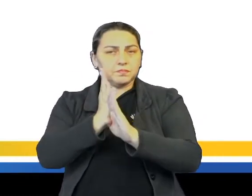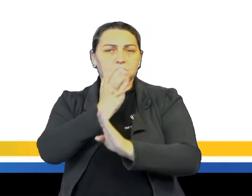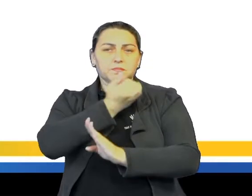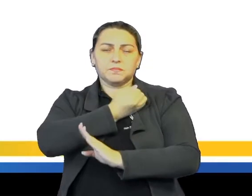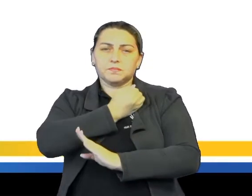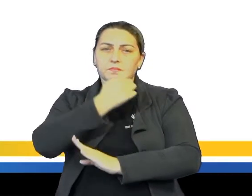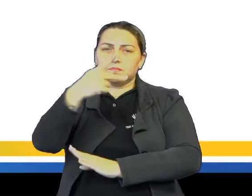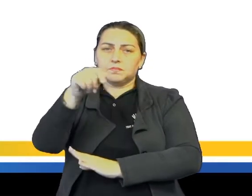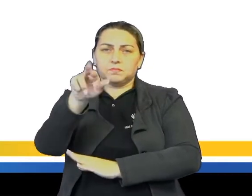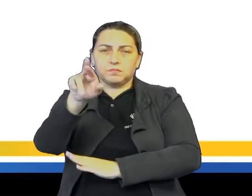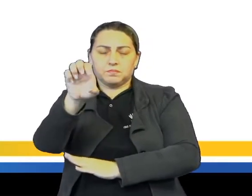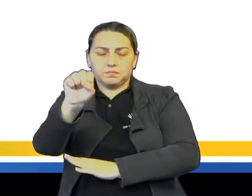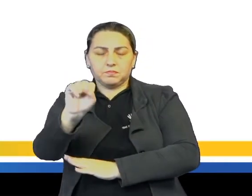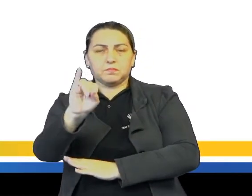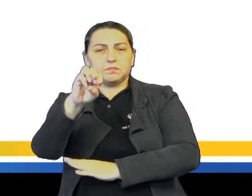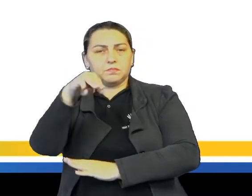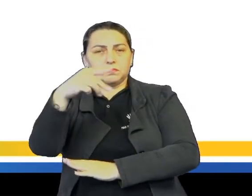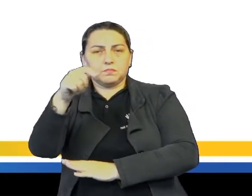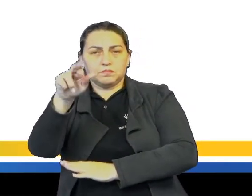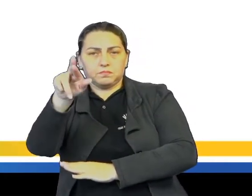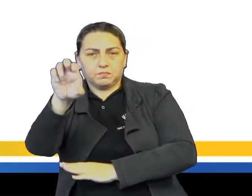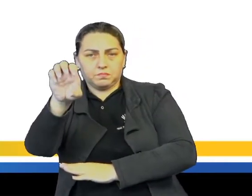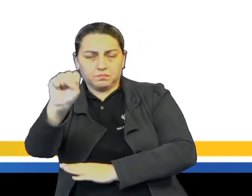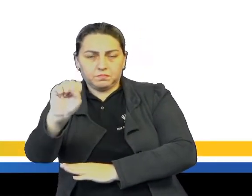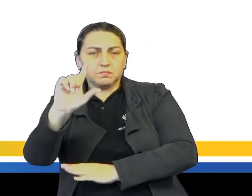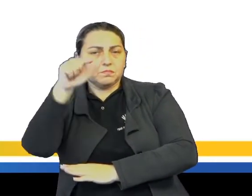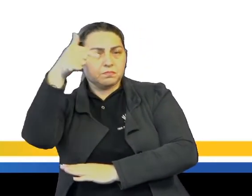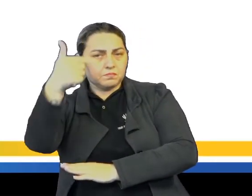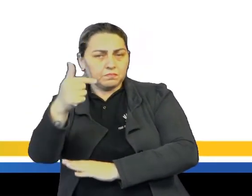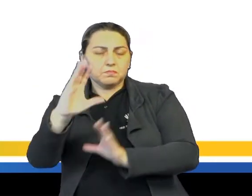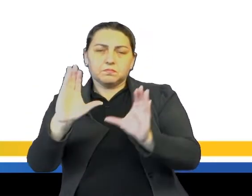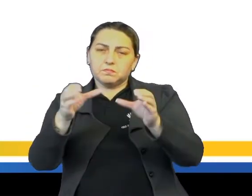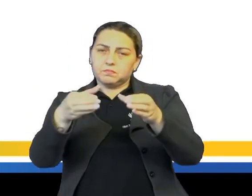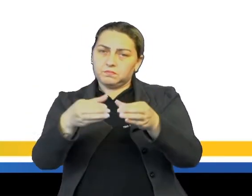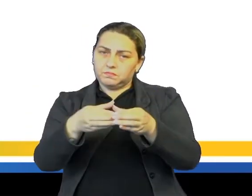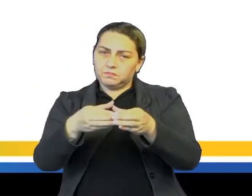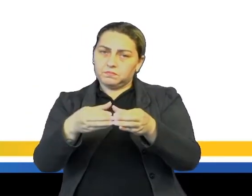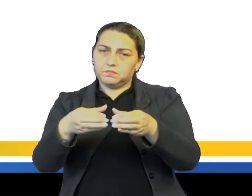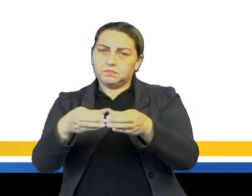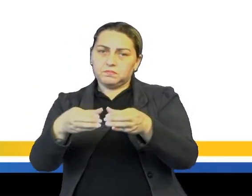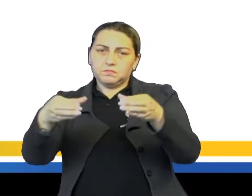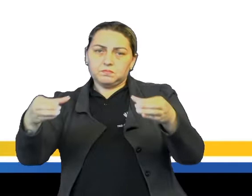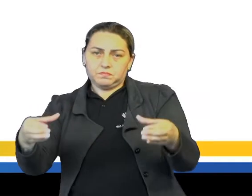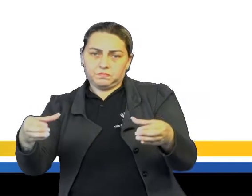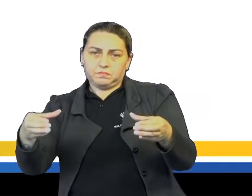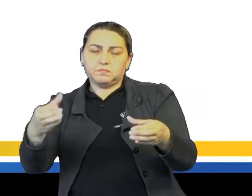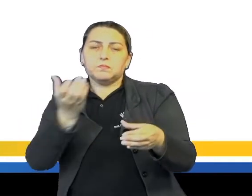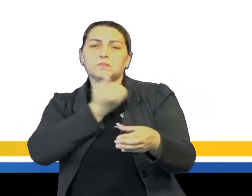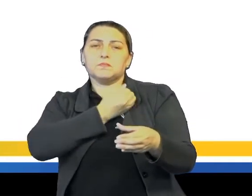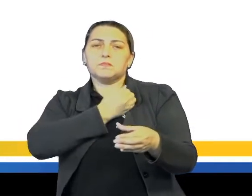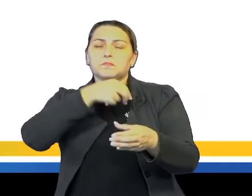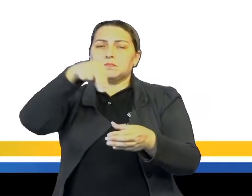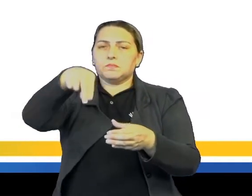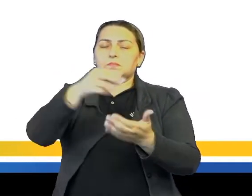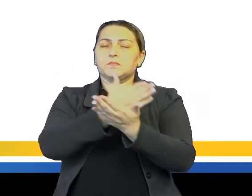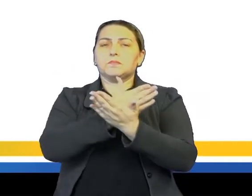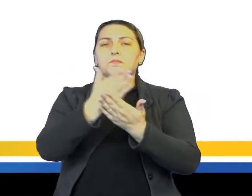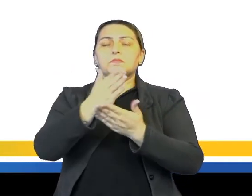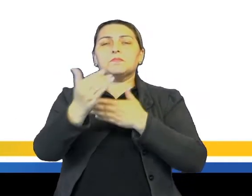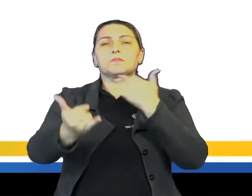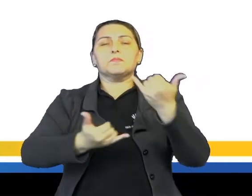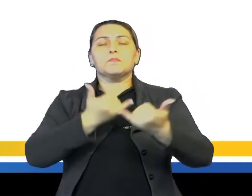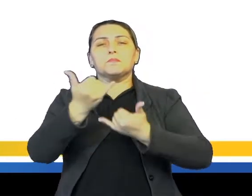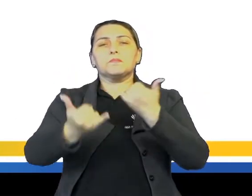números pares e os números ímpares. Os números ímpares é outro subconjunto do conjunto dos números naturais, tá? Quando a gente começa a brincar